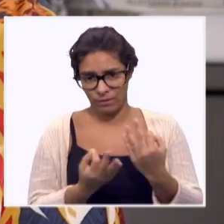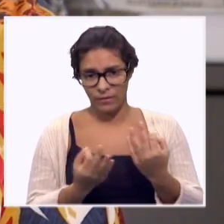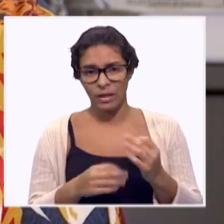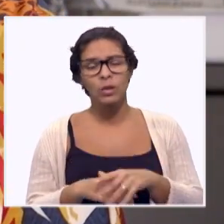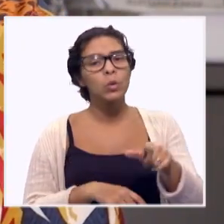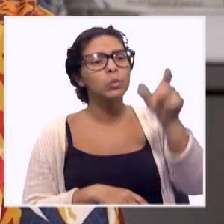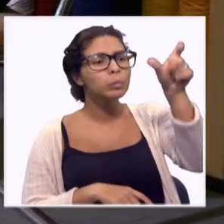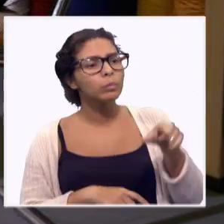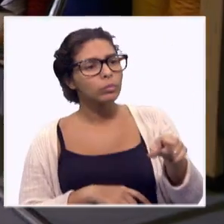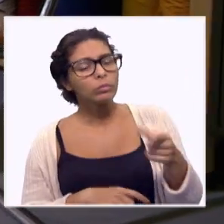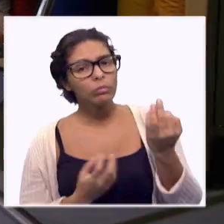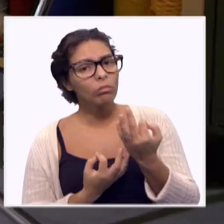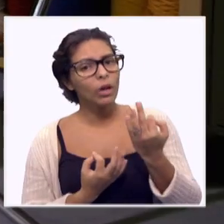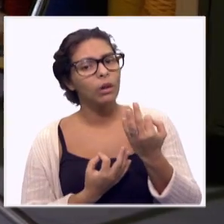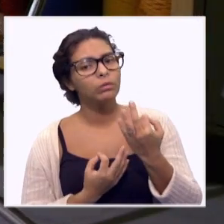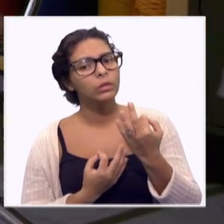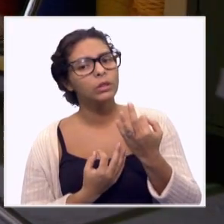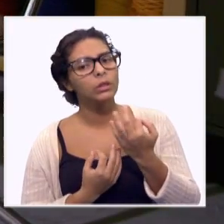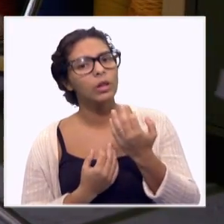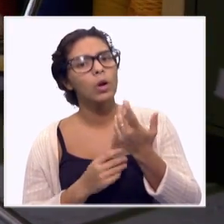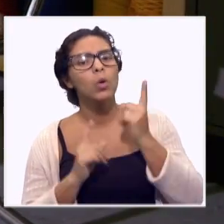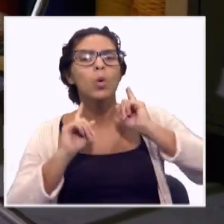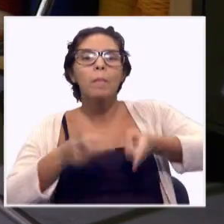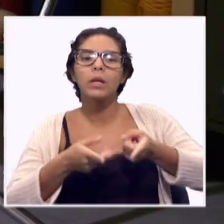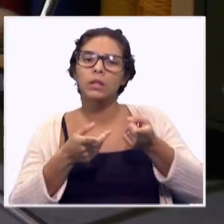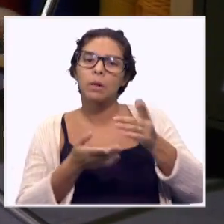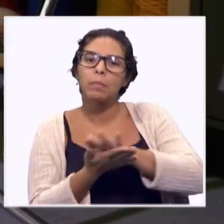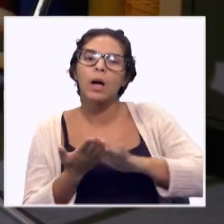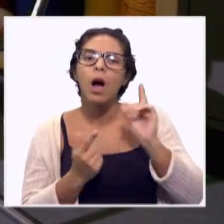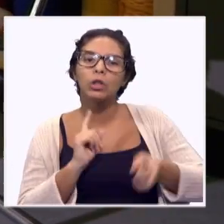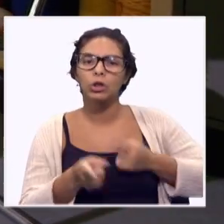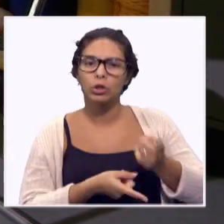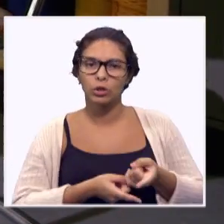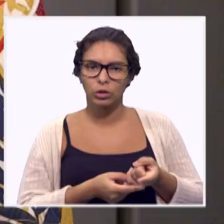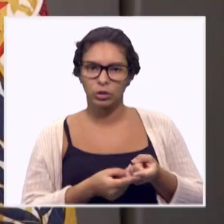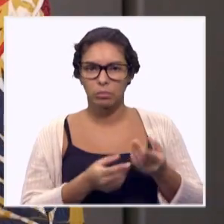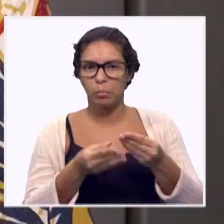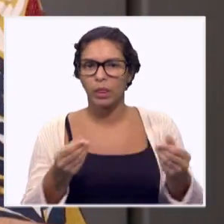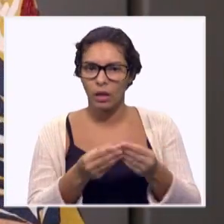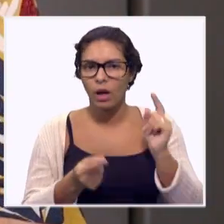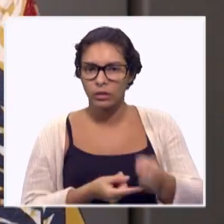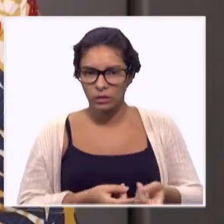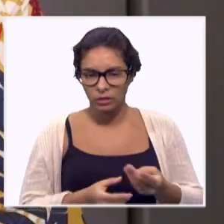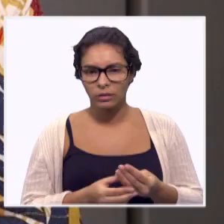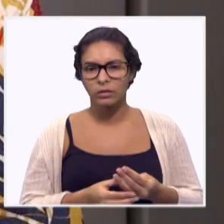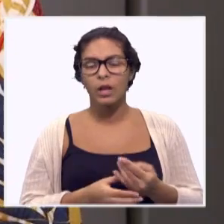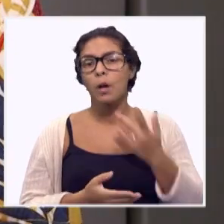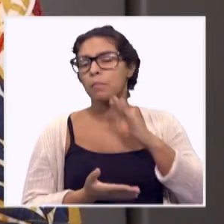verdade. E o que é que que peças é que tu começaste a fazer em macramé? Comecei a fazer